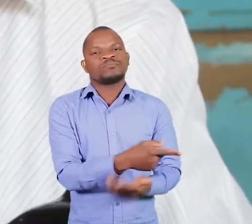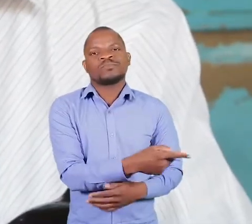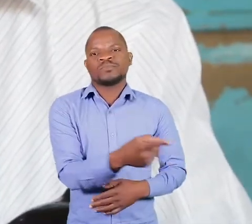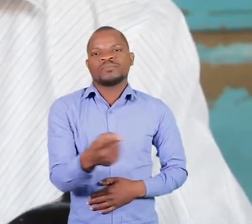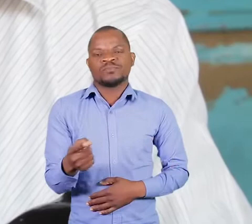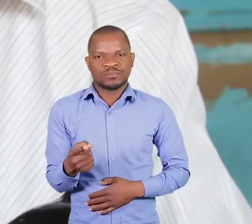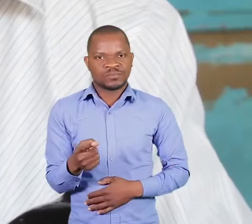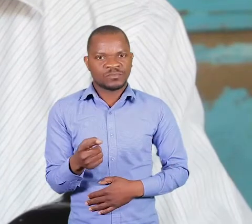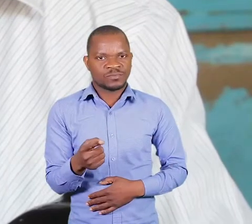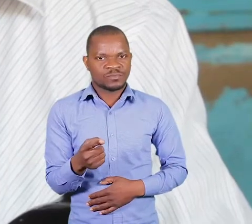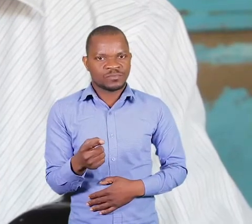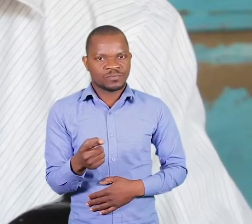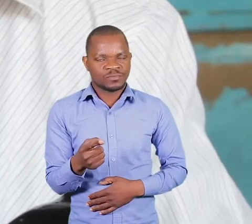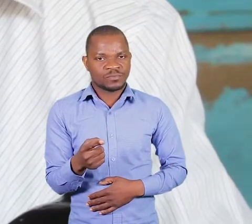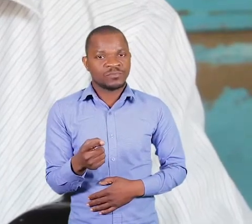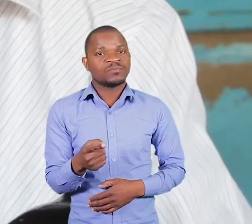tudo